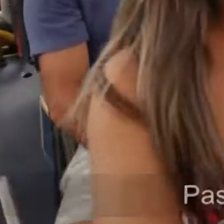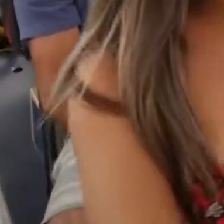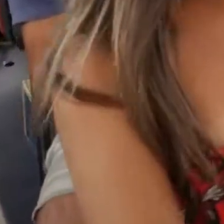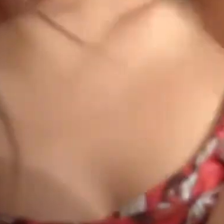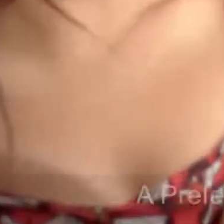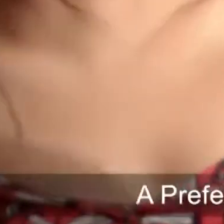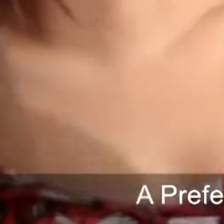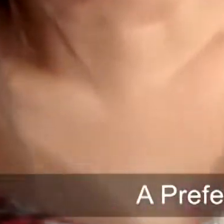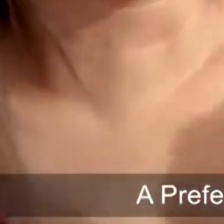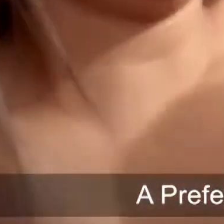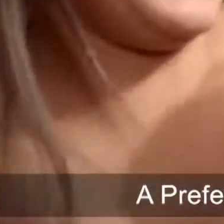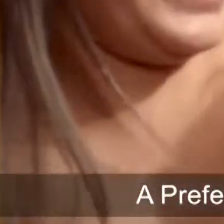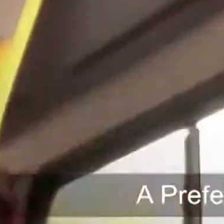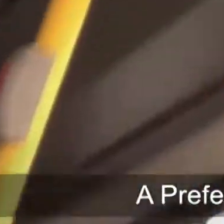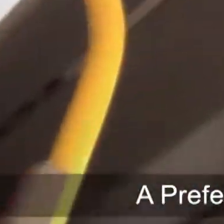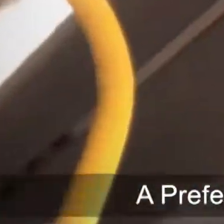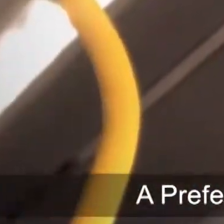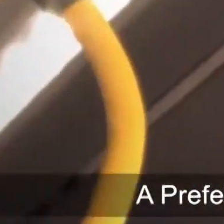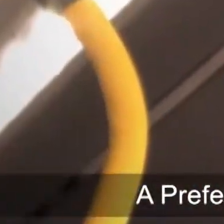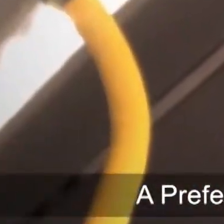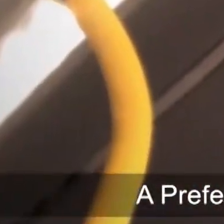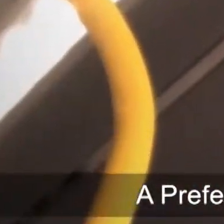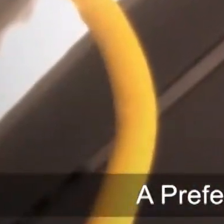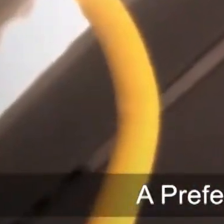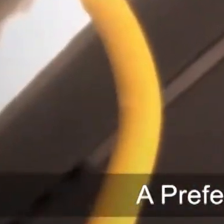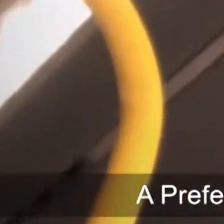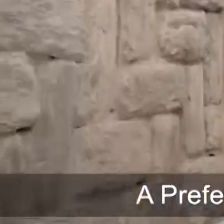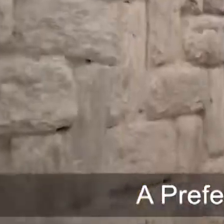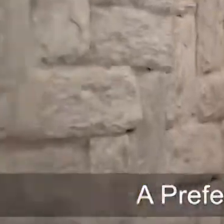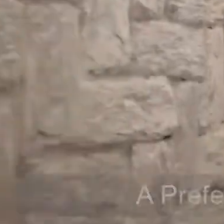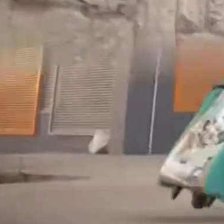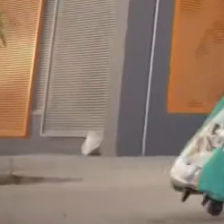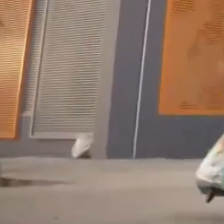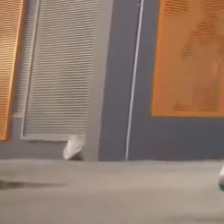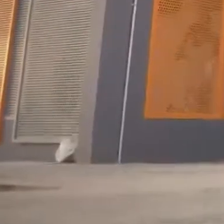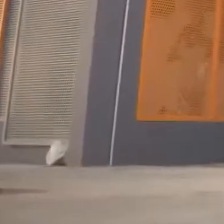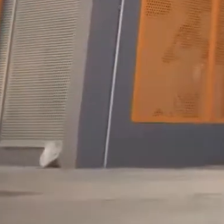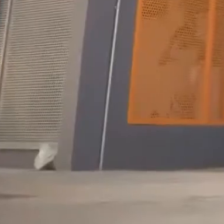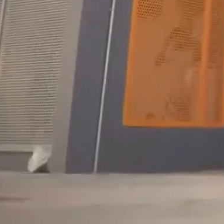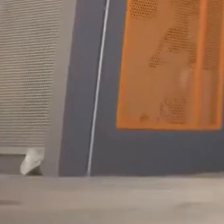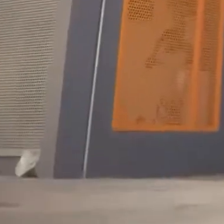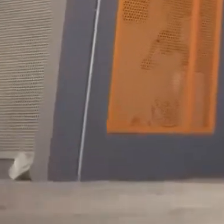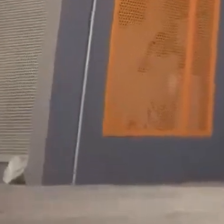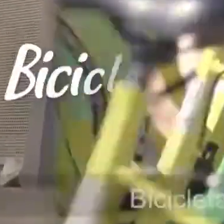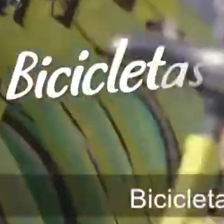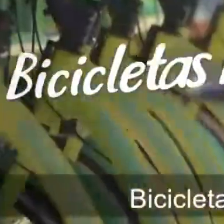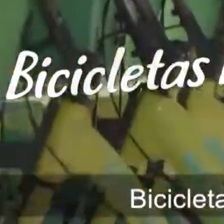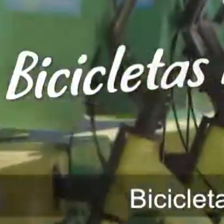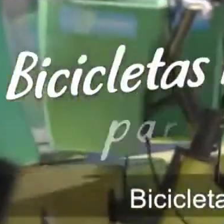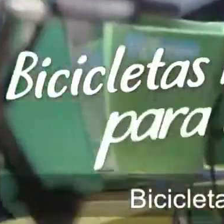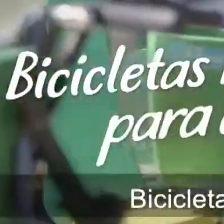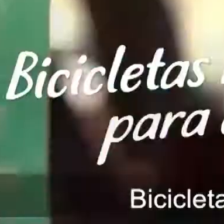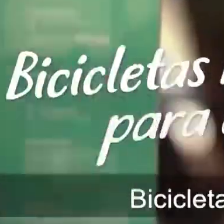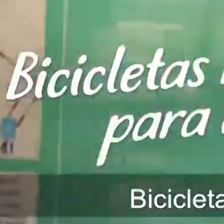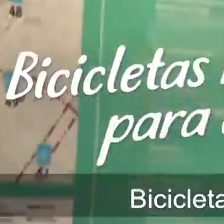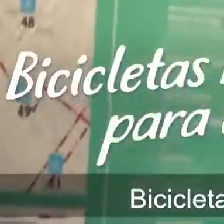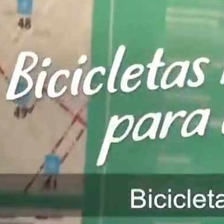que acontece na Câmara pelo site e pelas nossas redes sociais, como Facebook, Instagram,